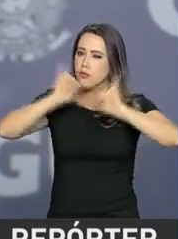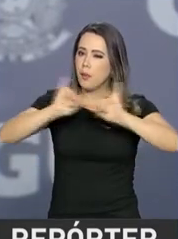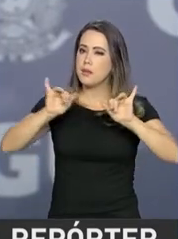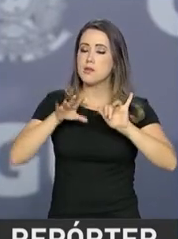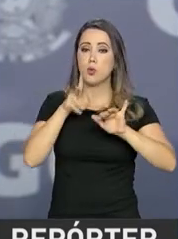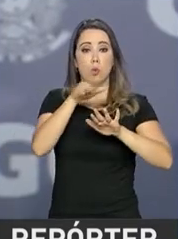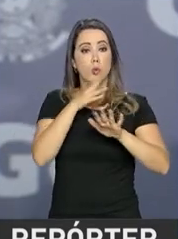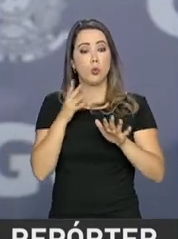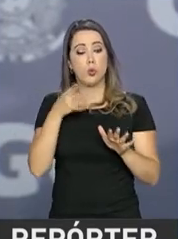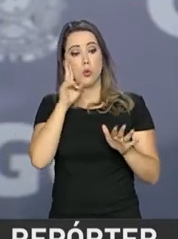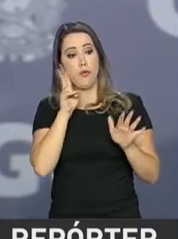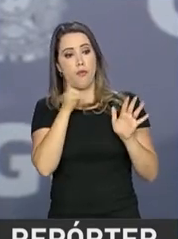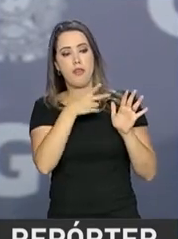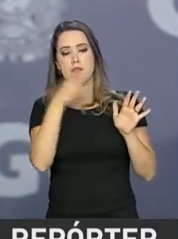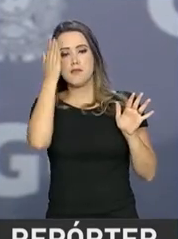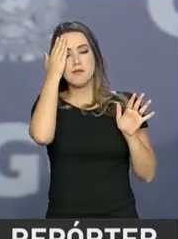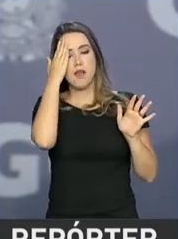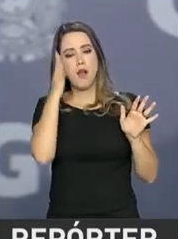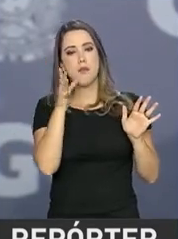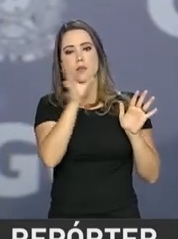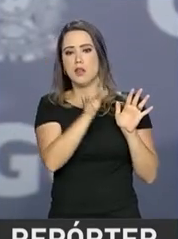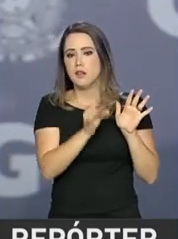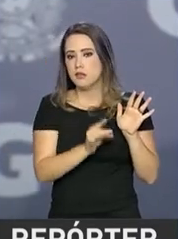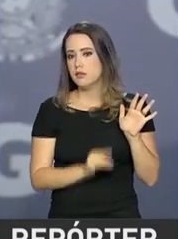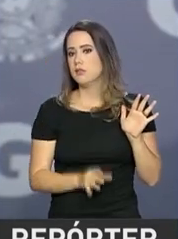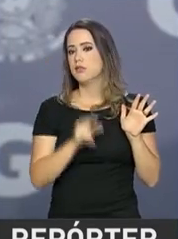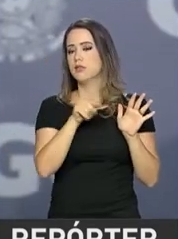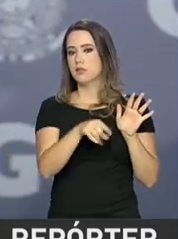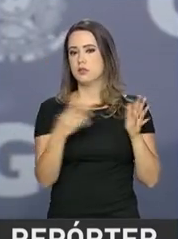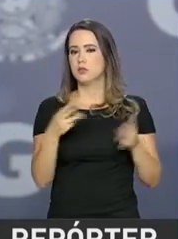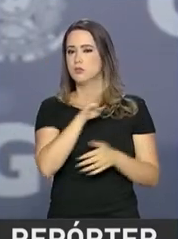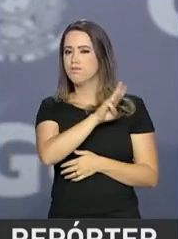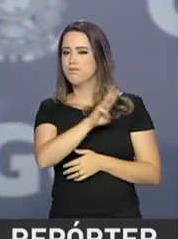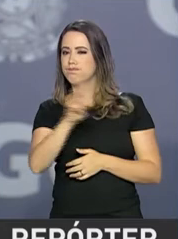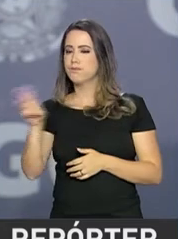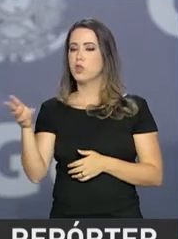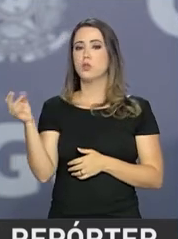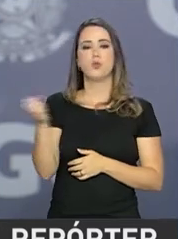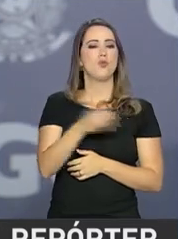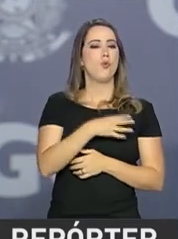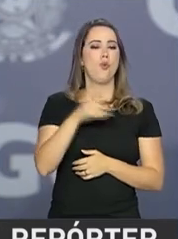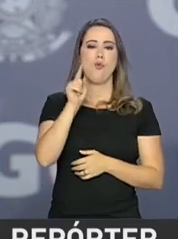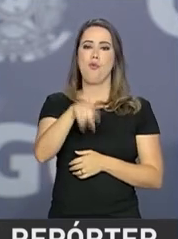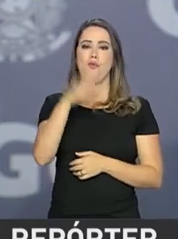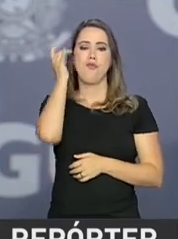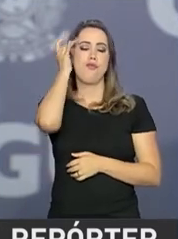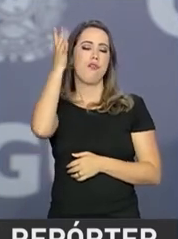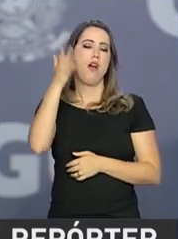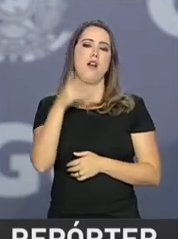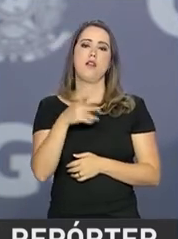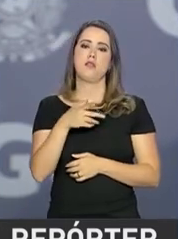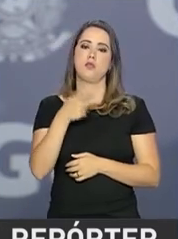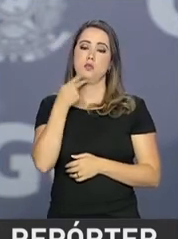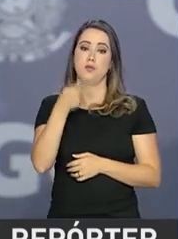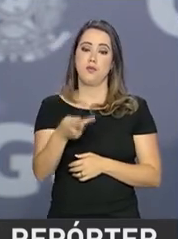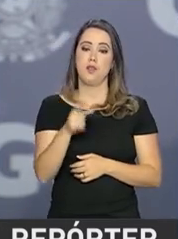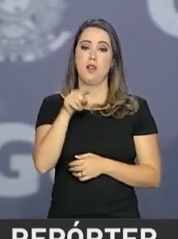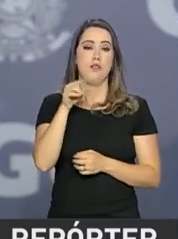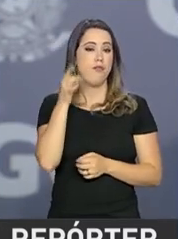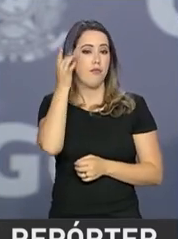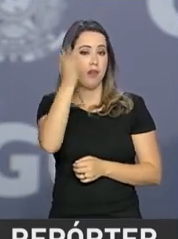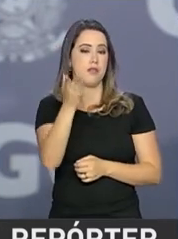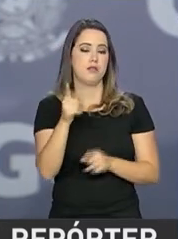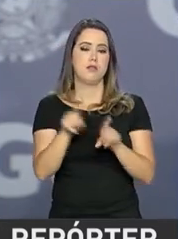hoje o novo portal ele permite ao cidadão a mesma linguagem mais cidadã de um entendimento mais fácil ter o